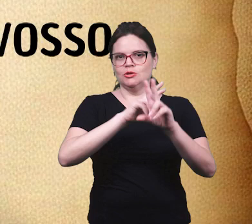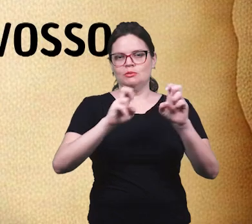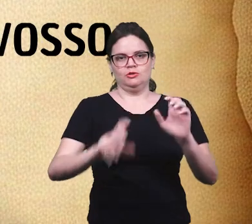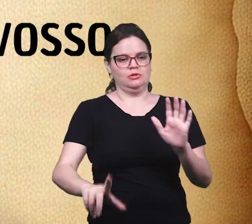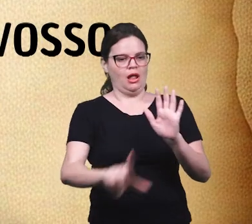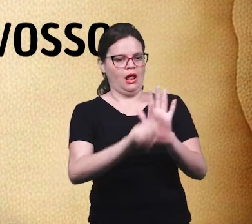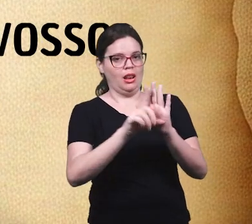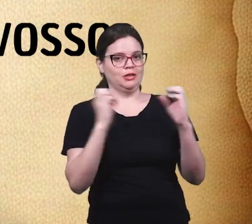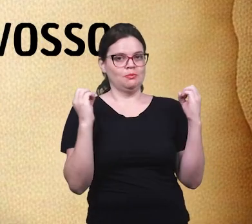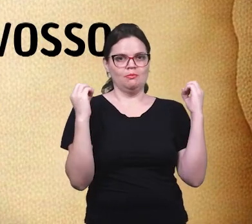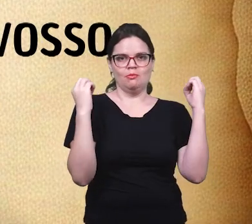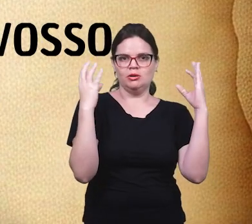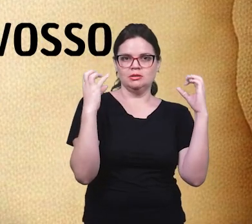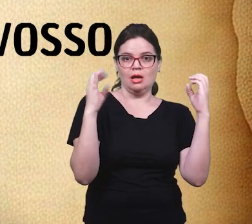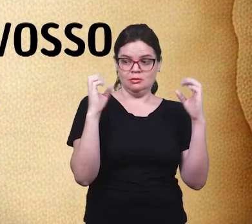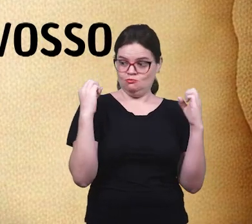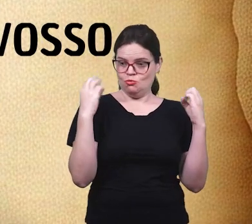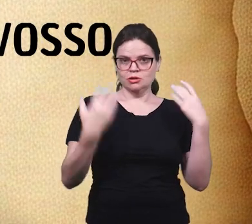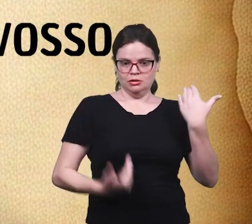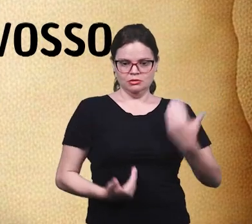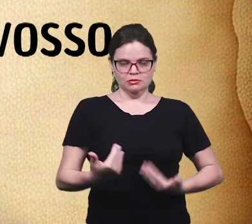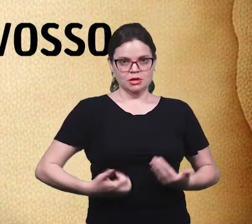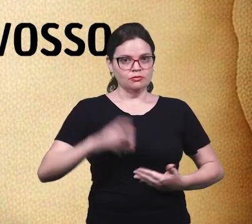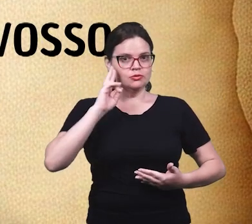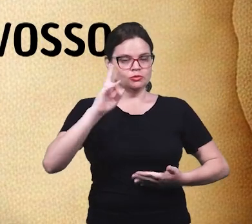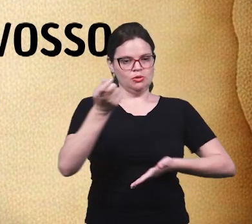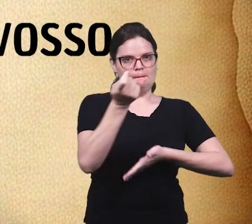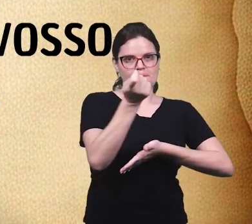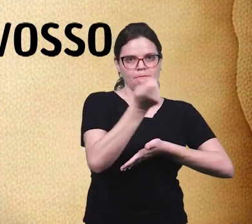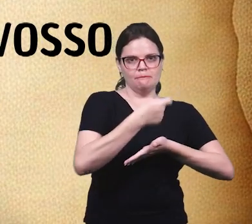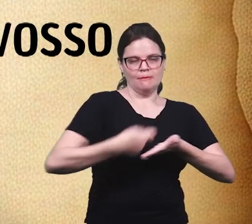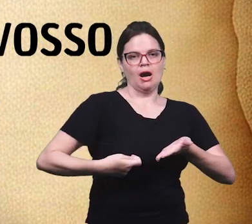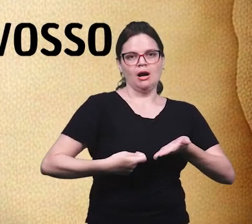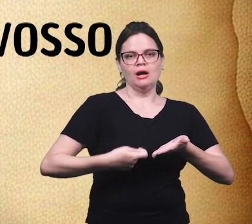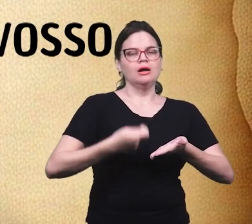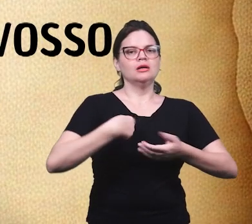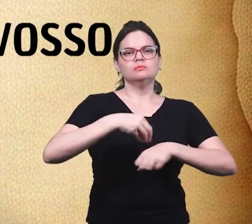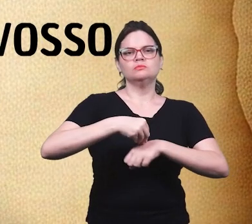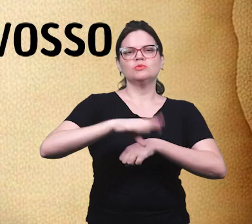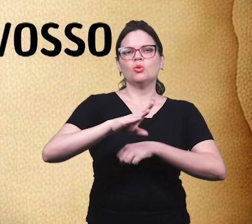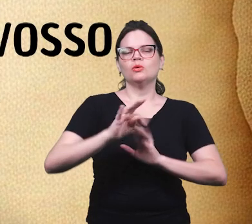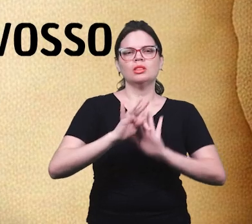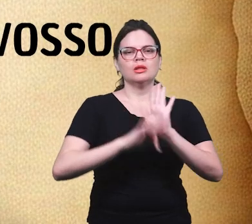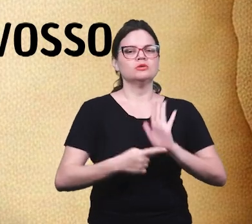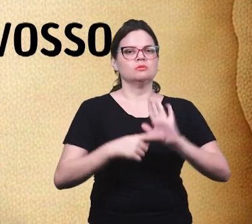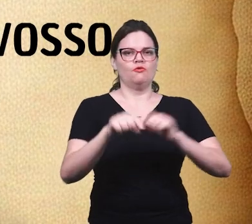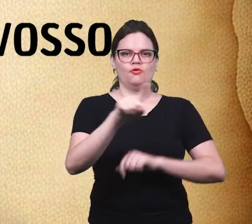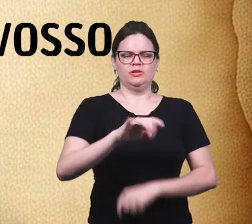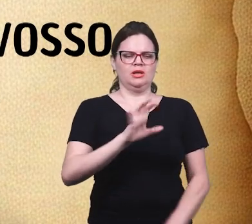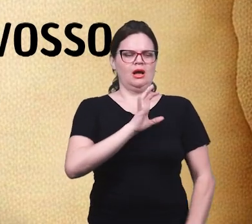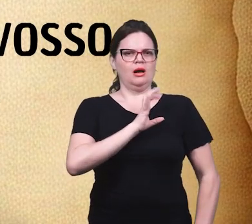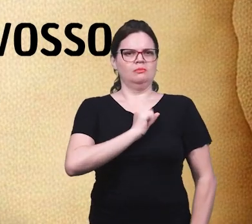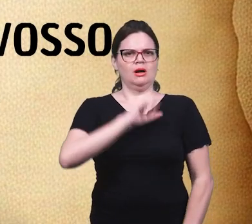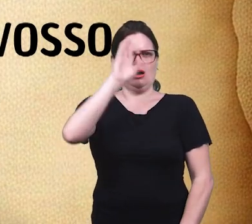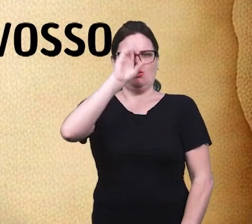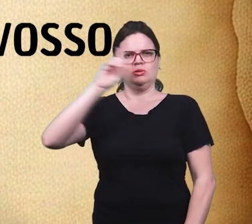o servo do Senhor, vos mandou, que ameis ao Senhor vosso Deus e andeis